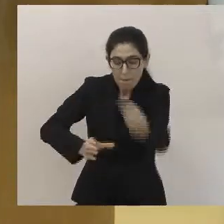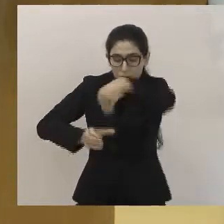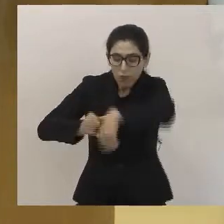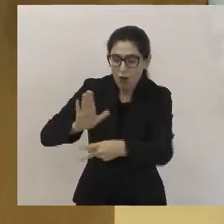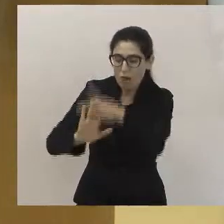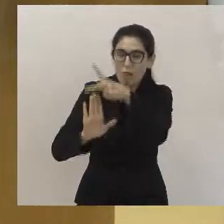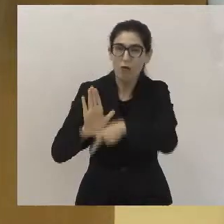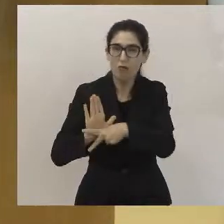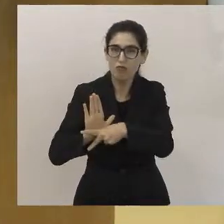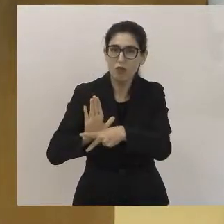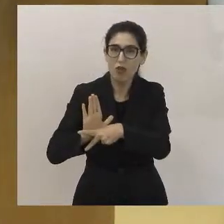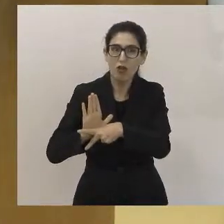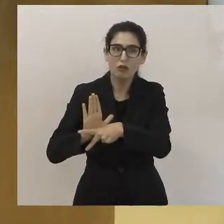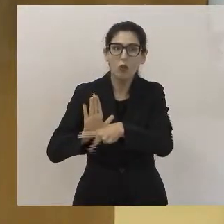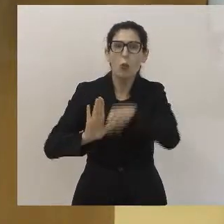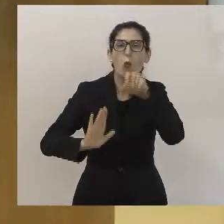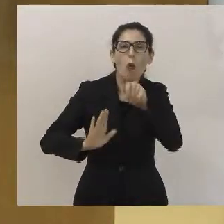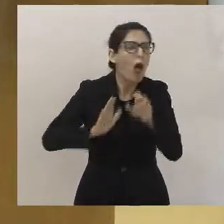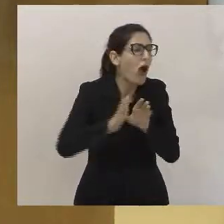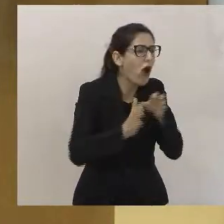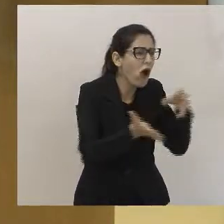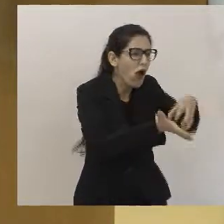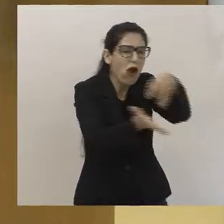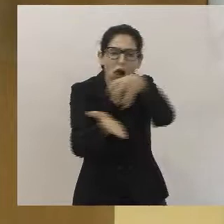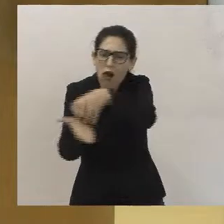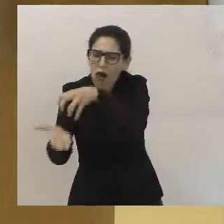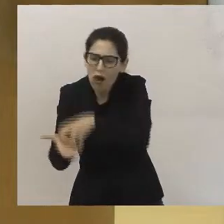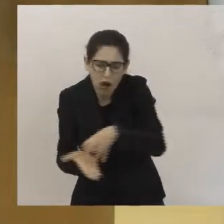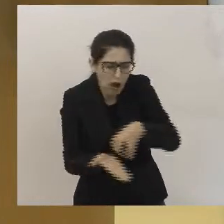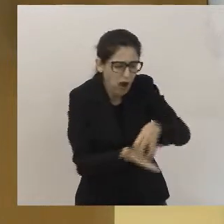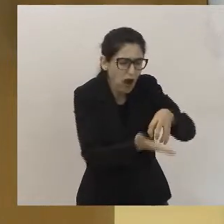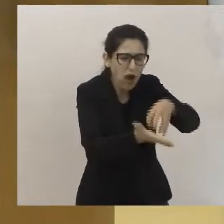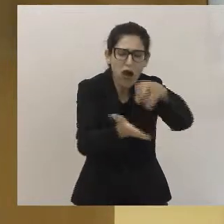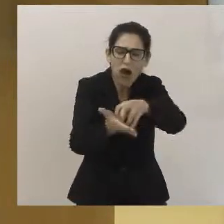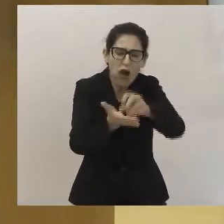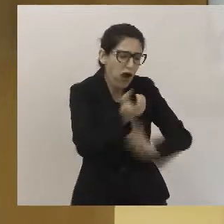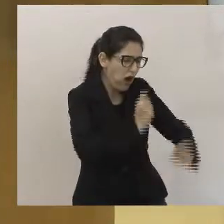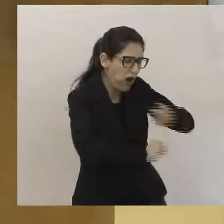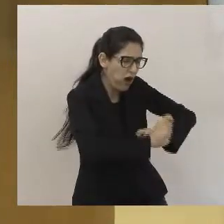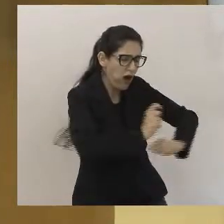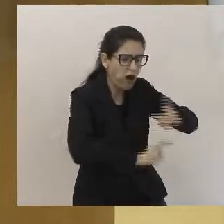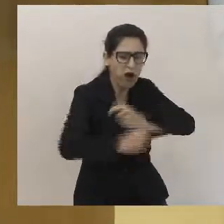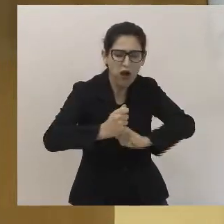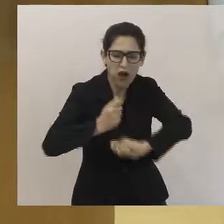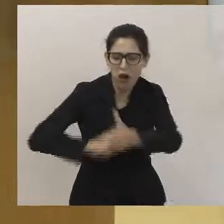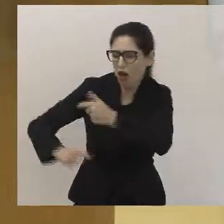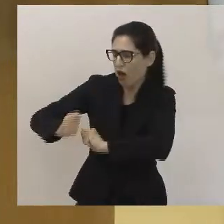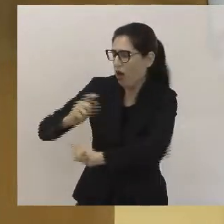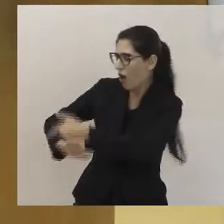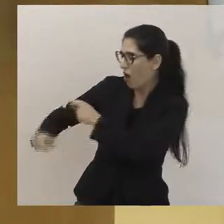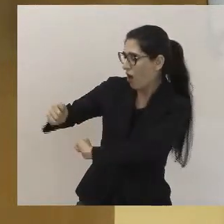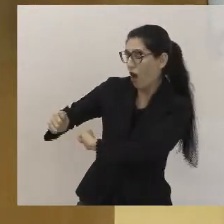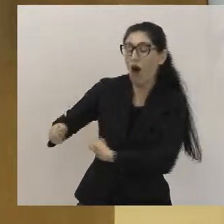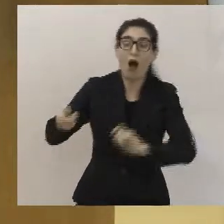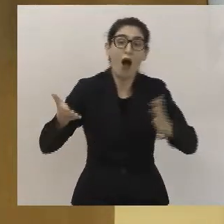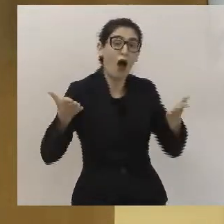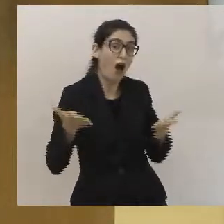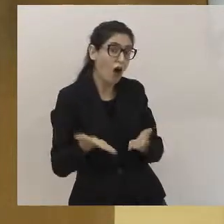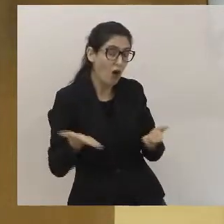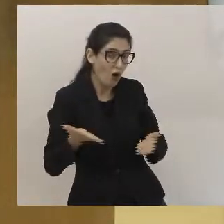aquilo que ele vai direcionar aquilo que é a diretriz do orçamento agora